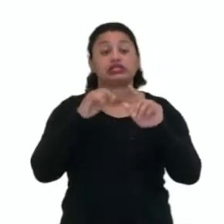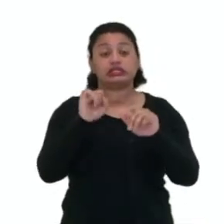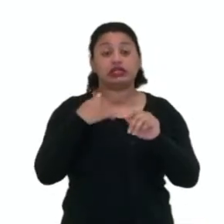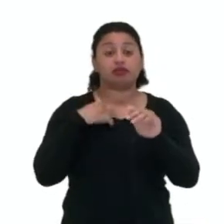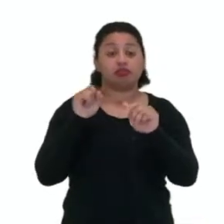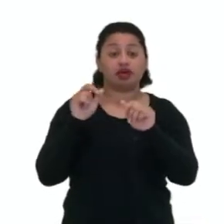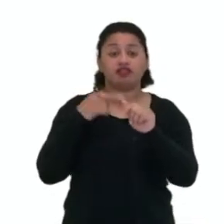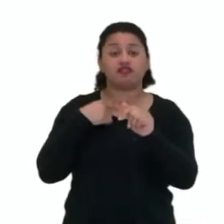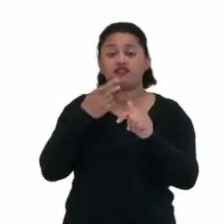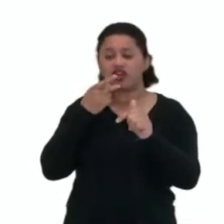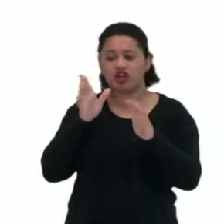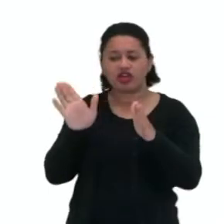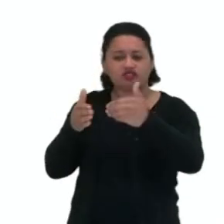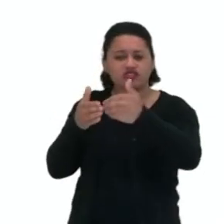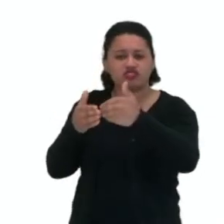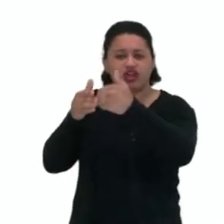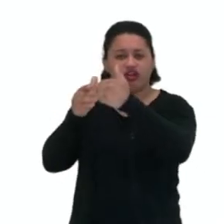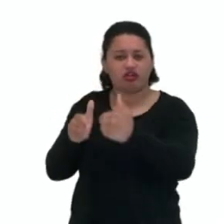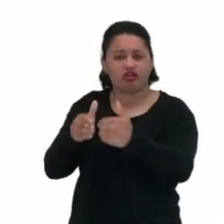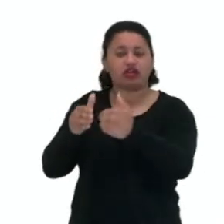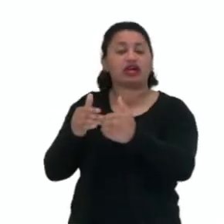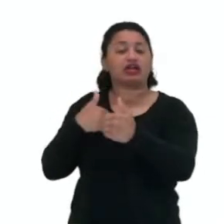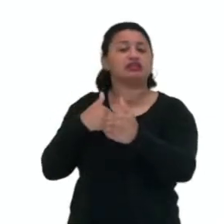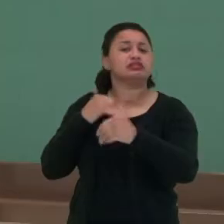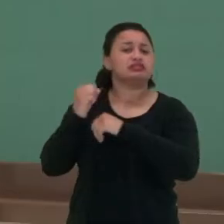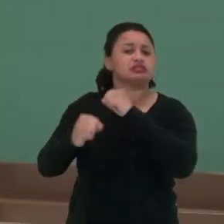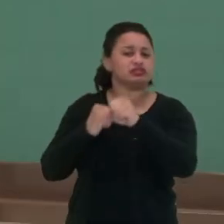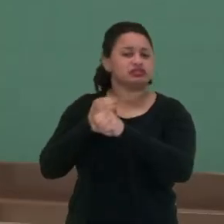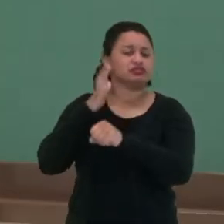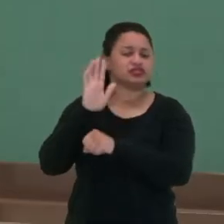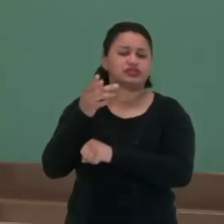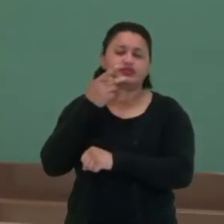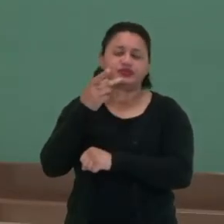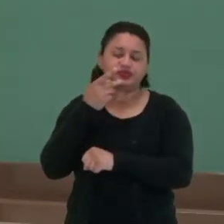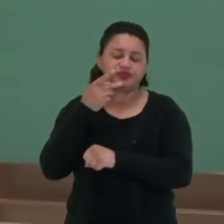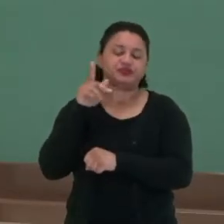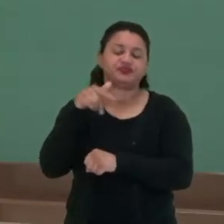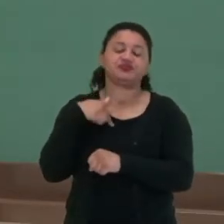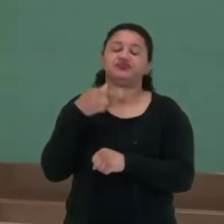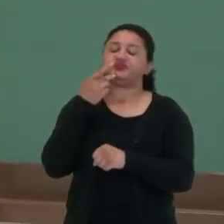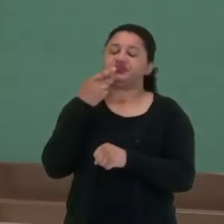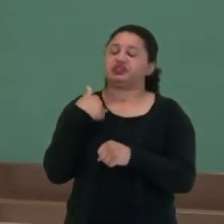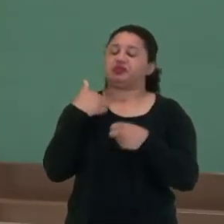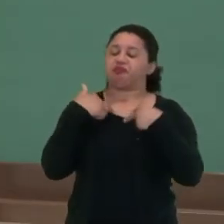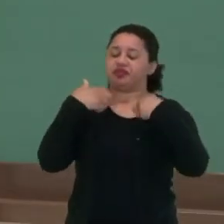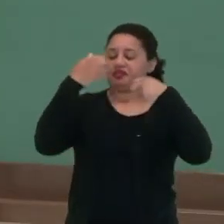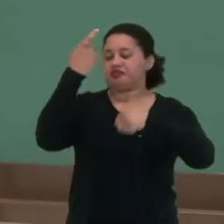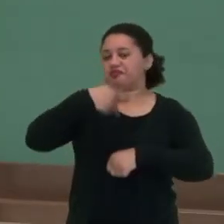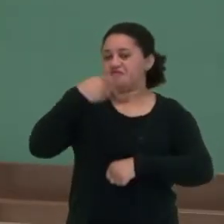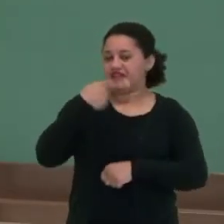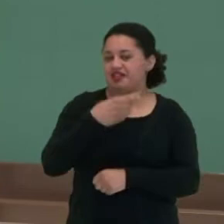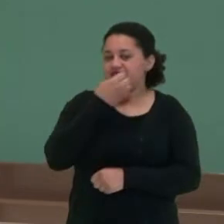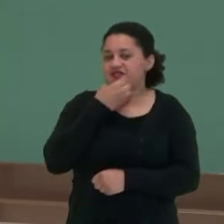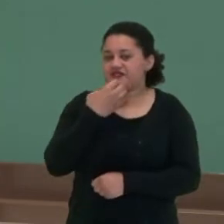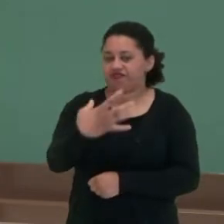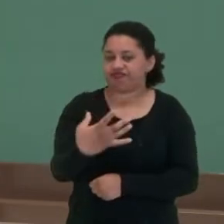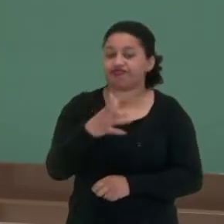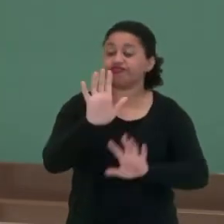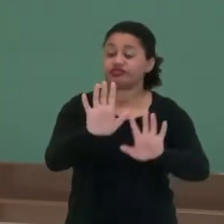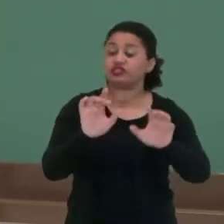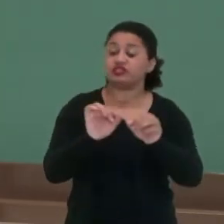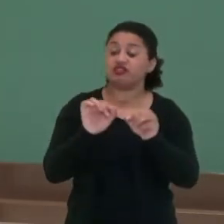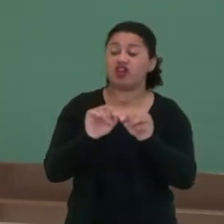por várias vezes nos últimos anos. Então, o próprio Irã, sabendo da sua condição favorável, acabou muitas vezes